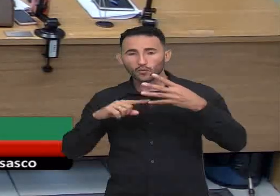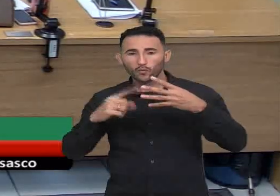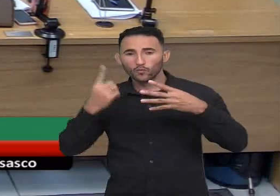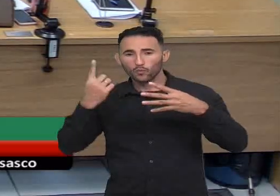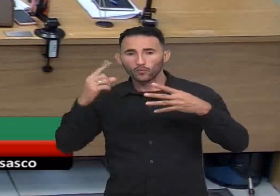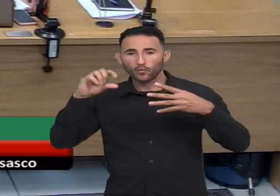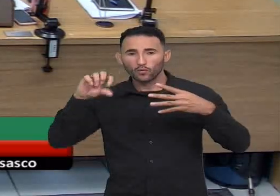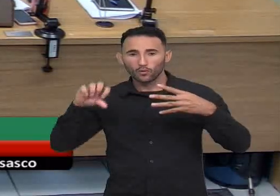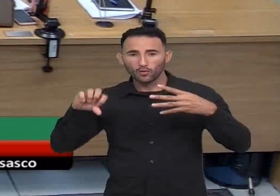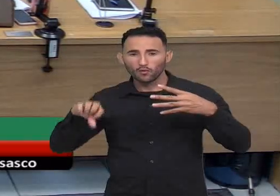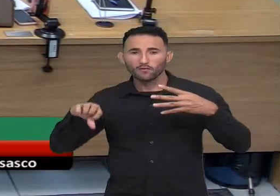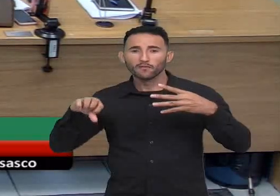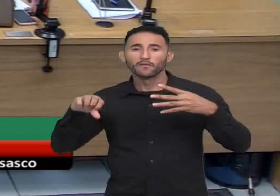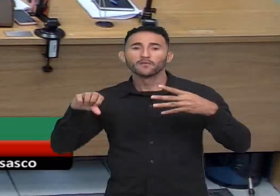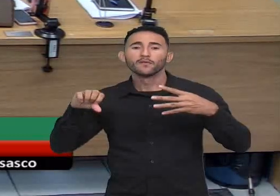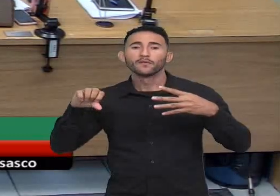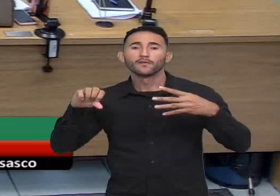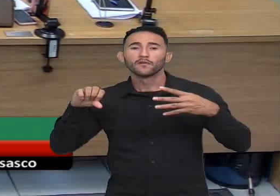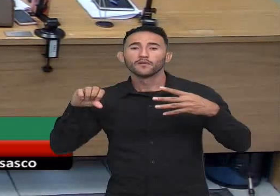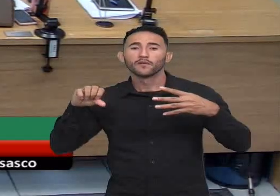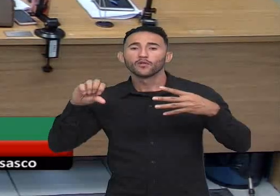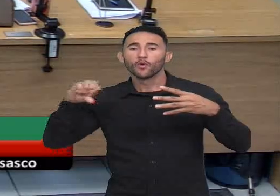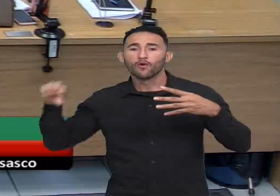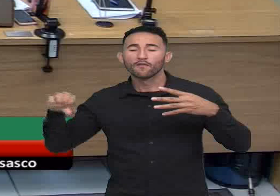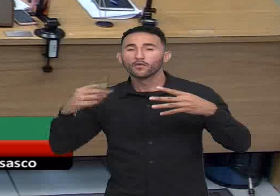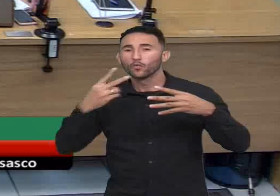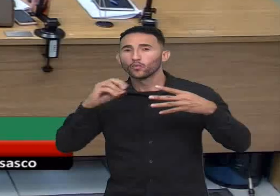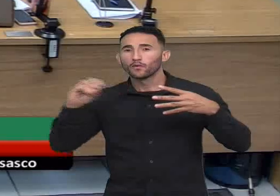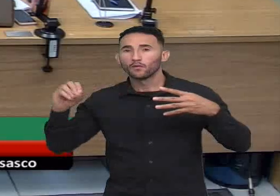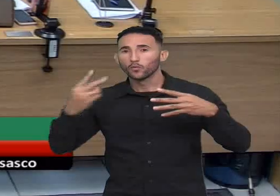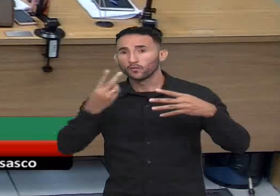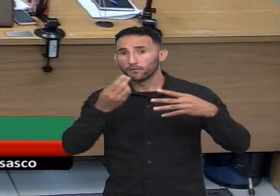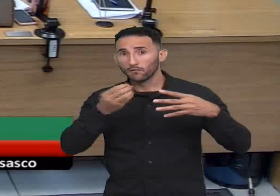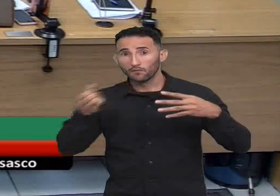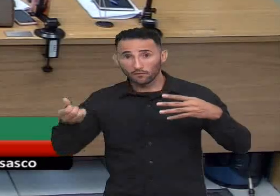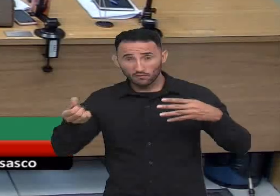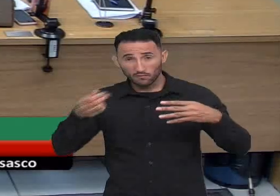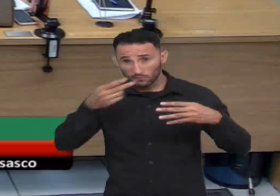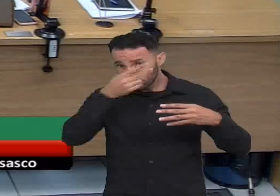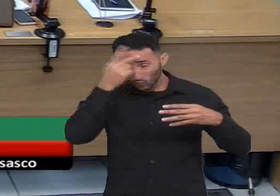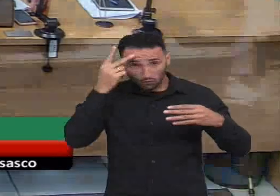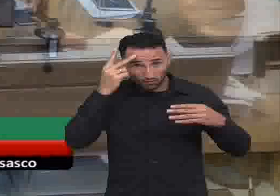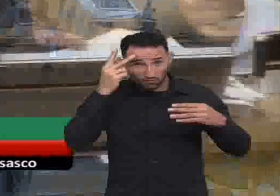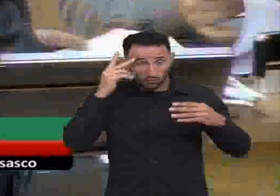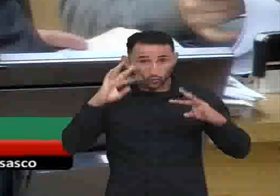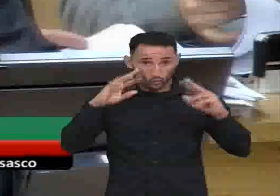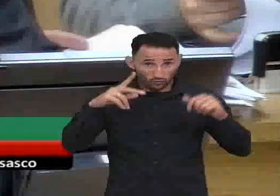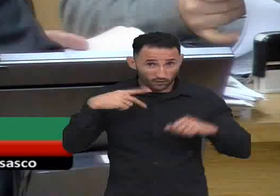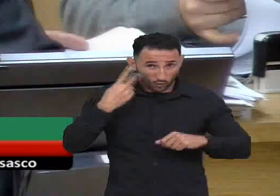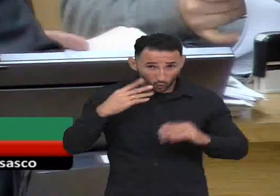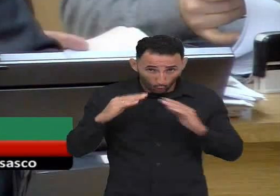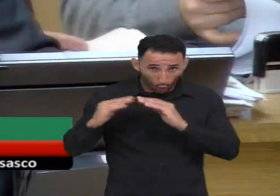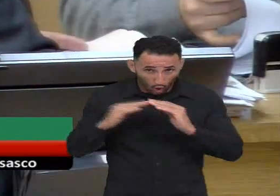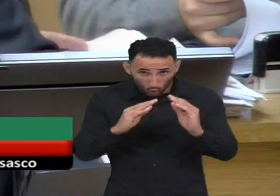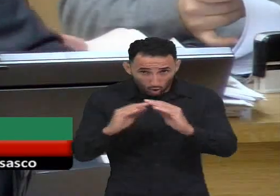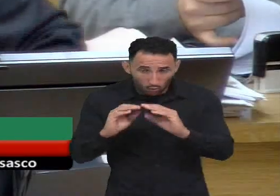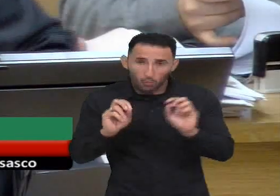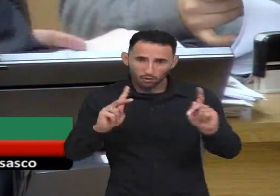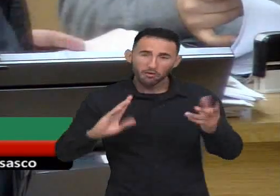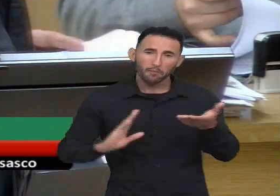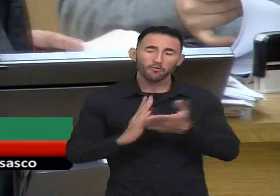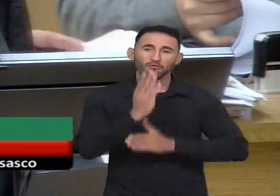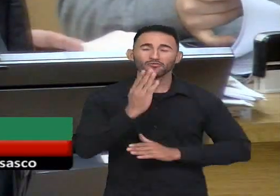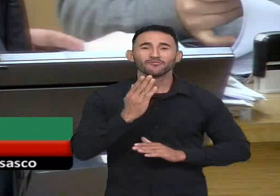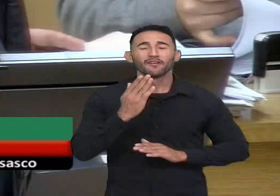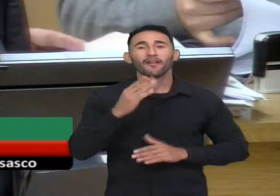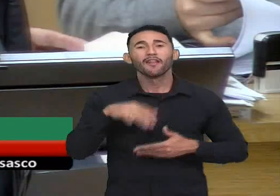permaneçam como estão, os contrários se manifestam. Aprovado o pedido verbal da nova vereadora Elza Oliveira, líder do meu partido nessa